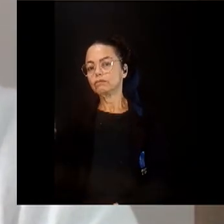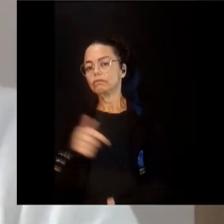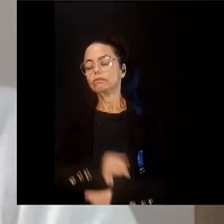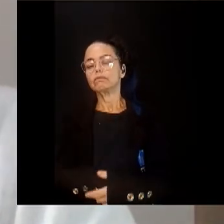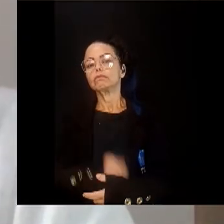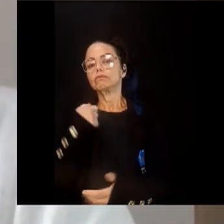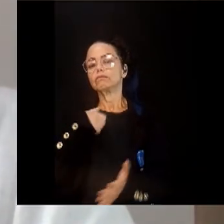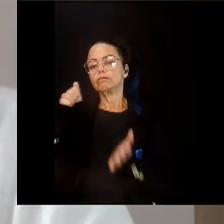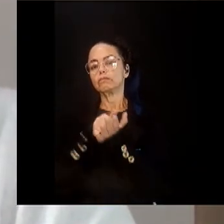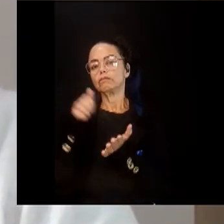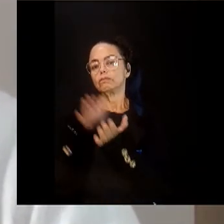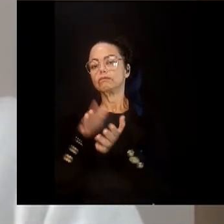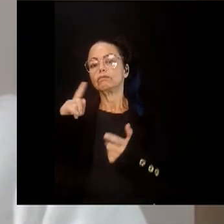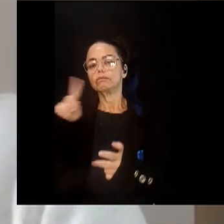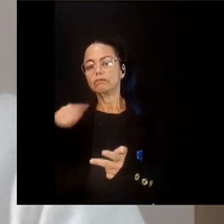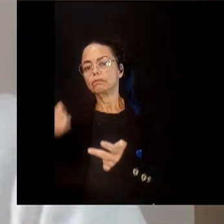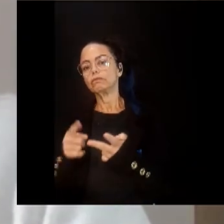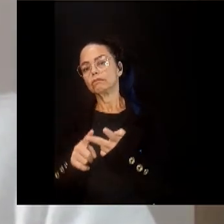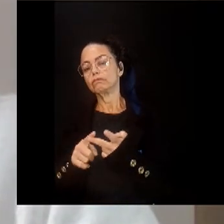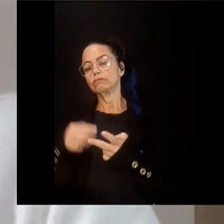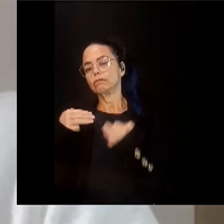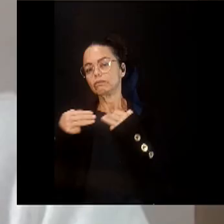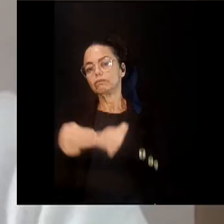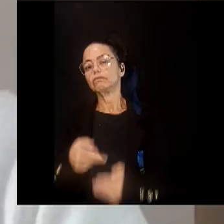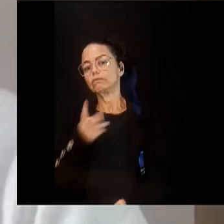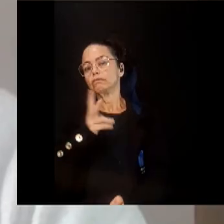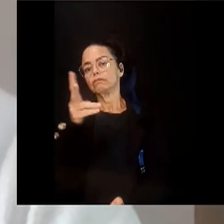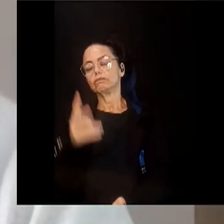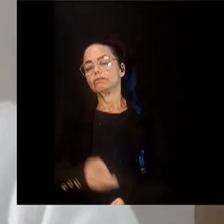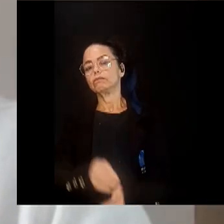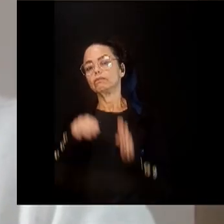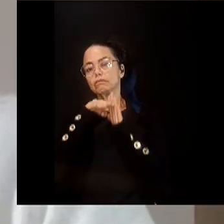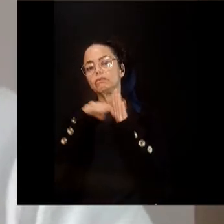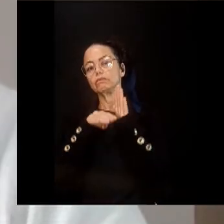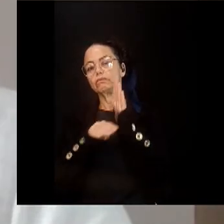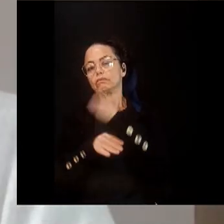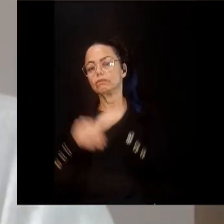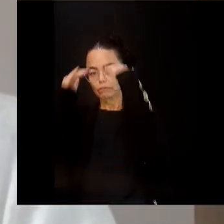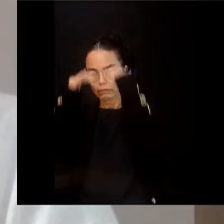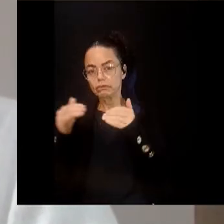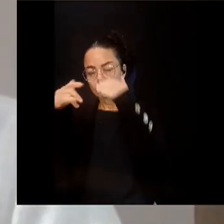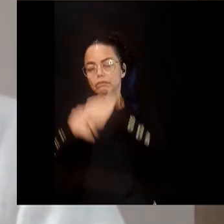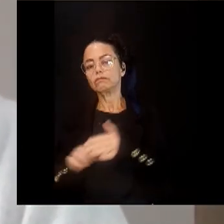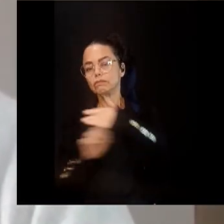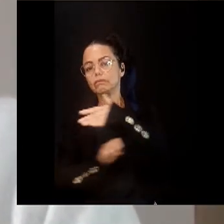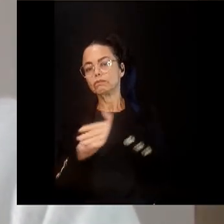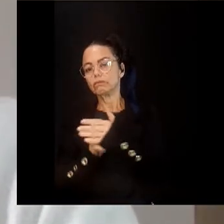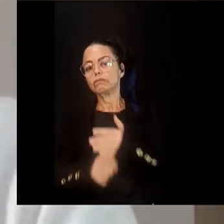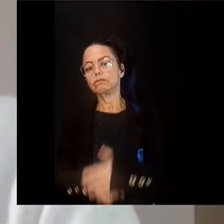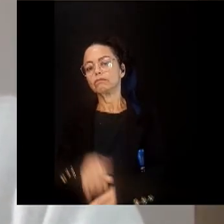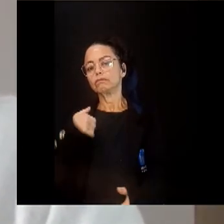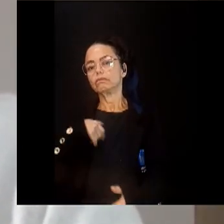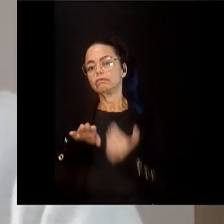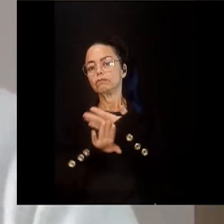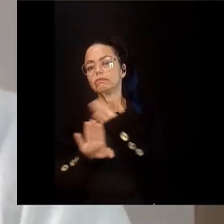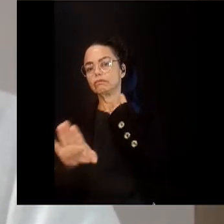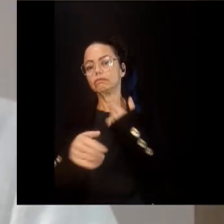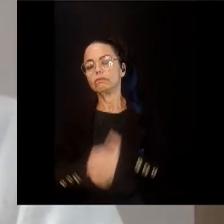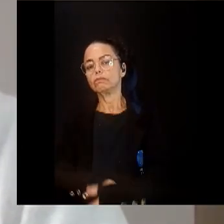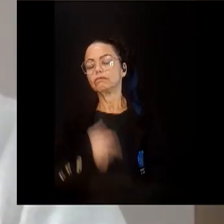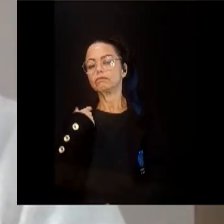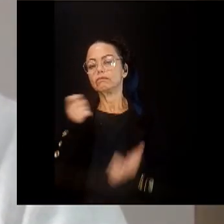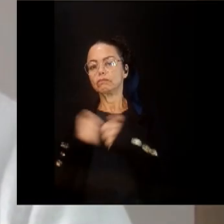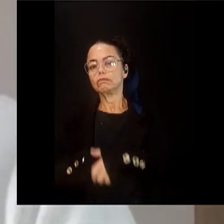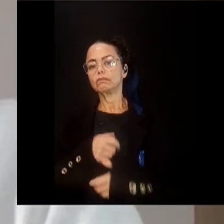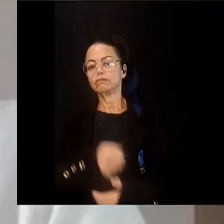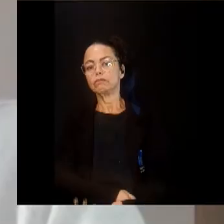e depois o Ministério segue por critérios. A gente tem empresas em setores com mais afastamentos, então a gente pode trazer